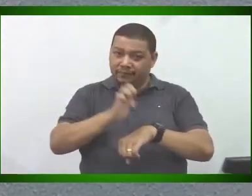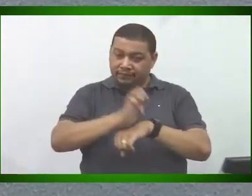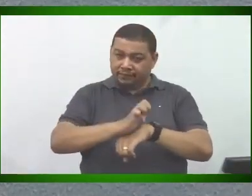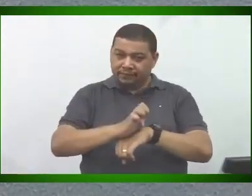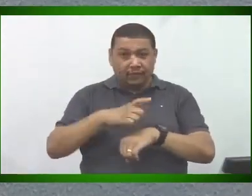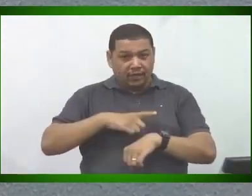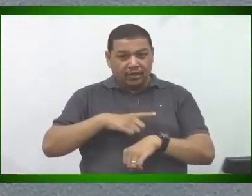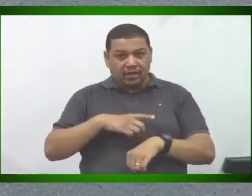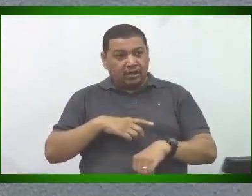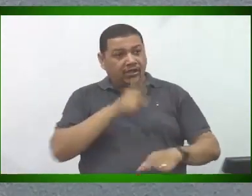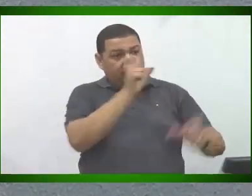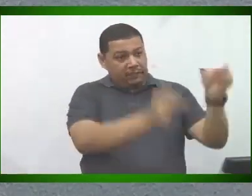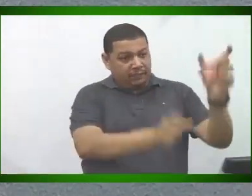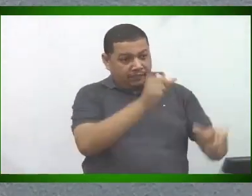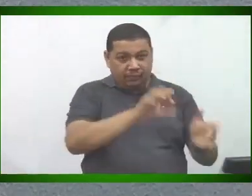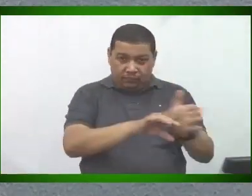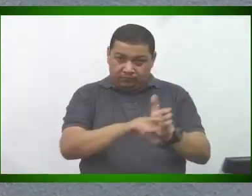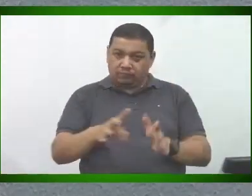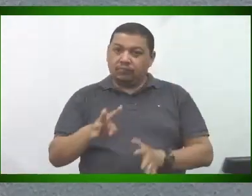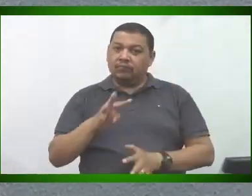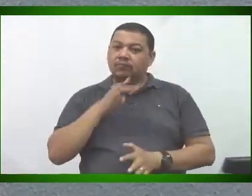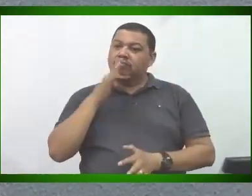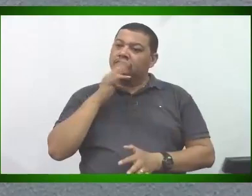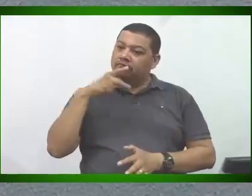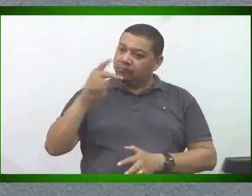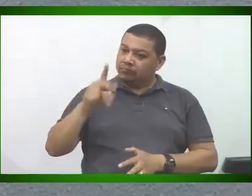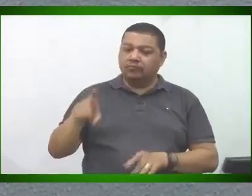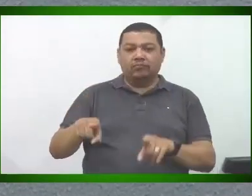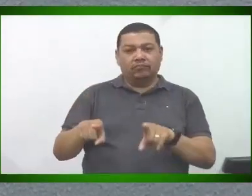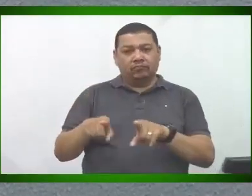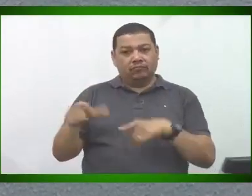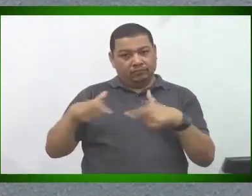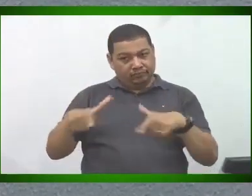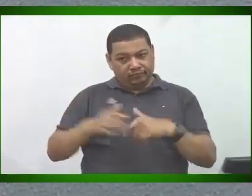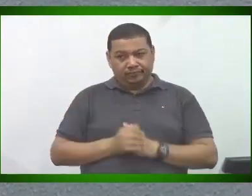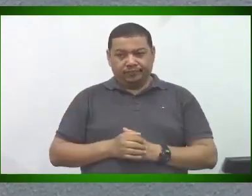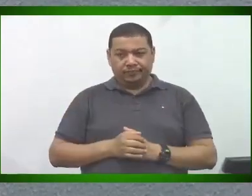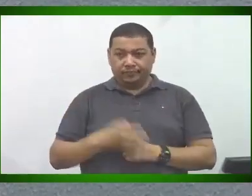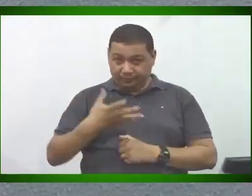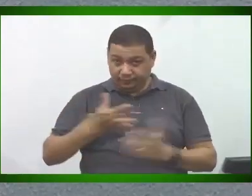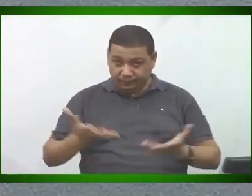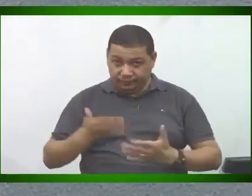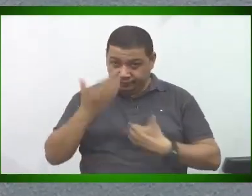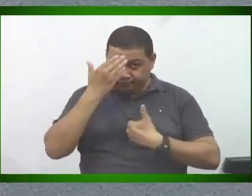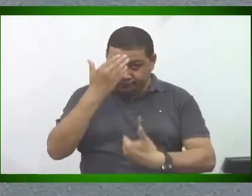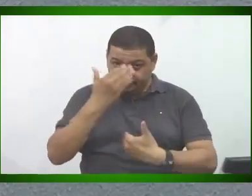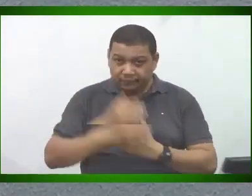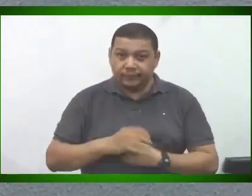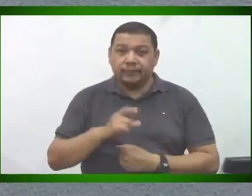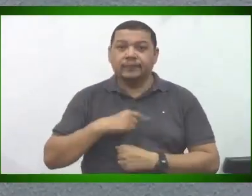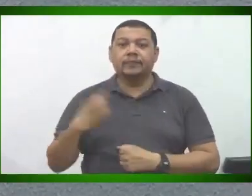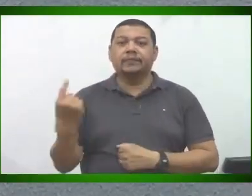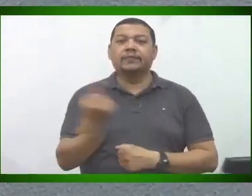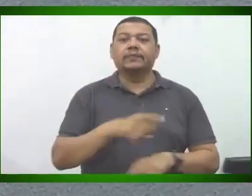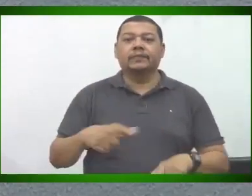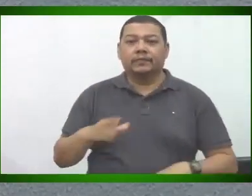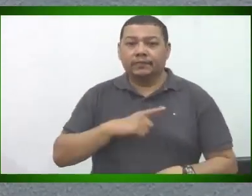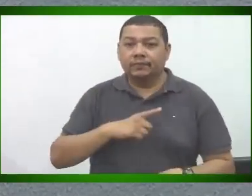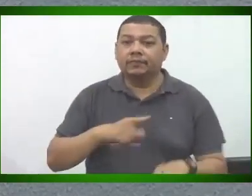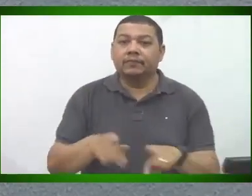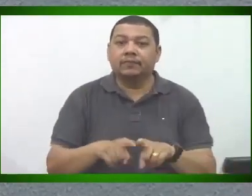cacoalense reconhece o trabalho do senhor. Então, quero aqui agradecer, e nós temos aí